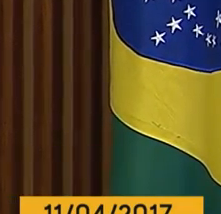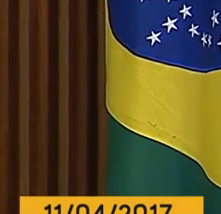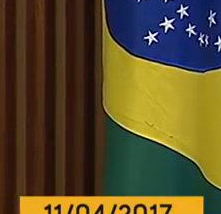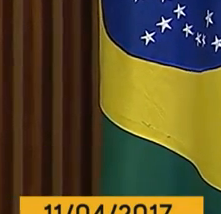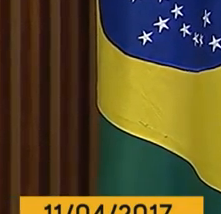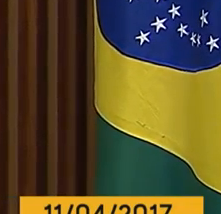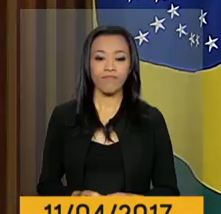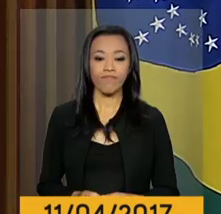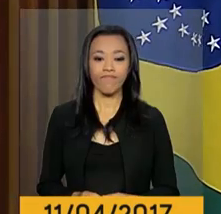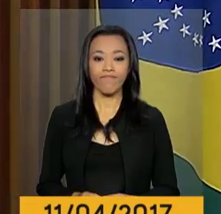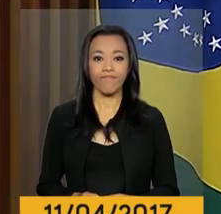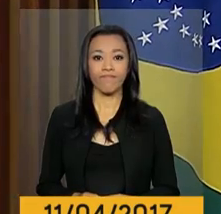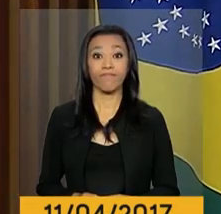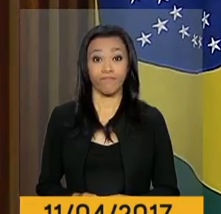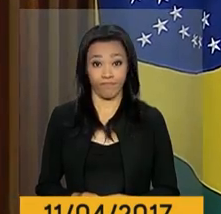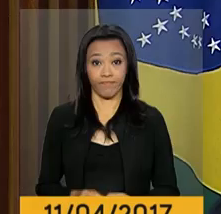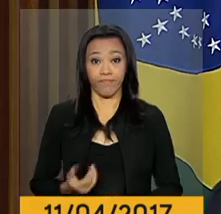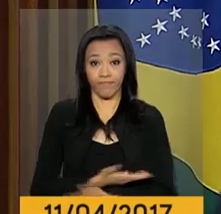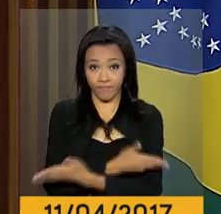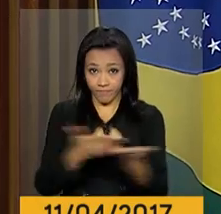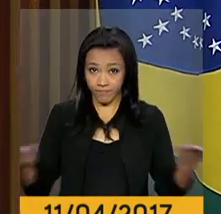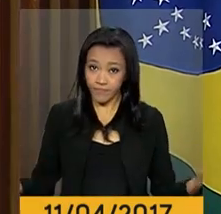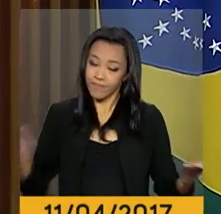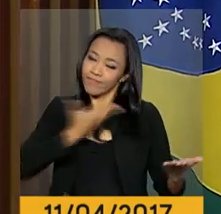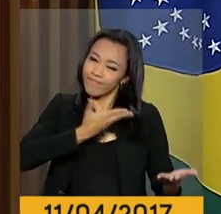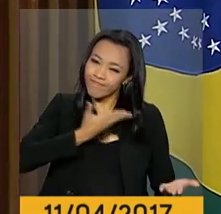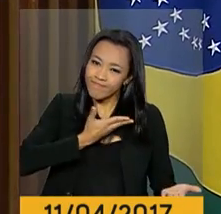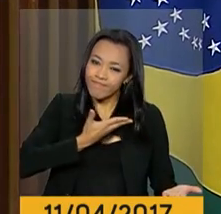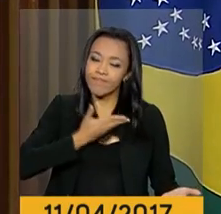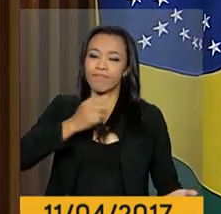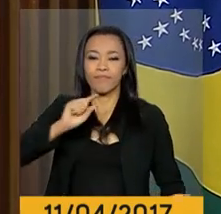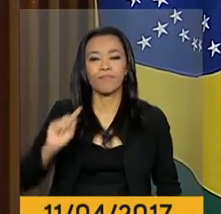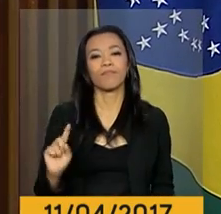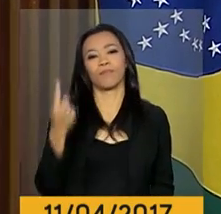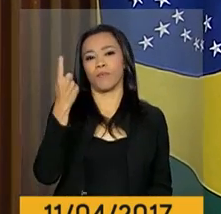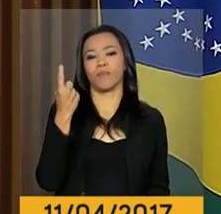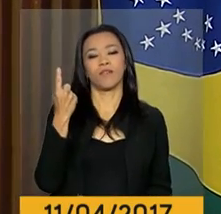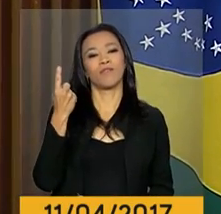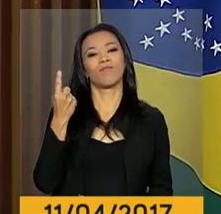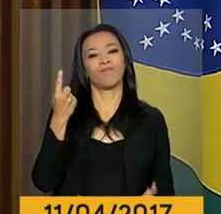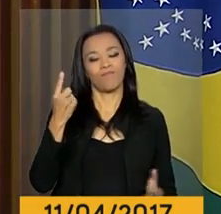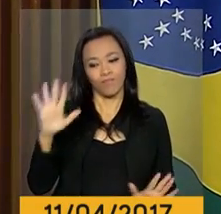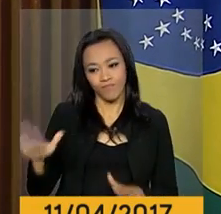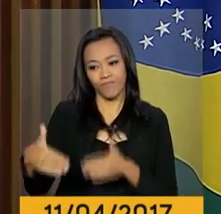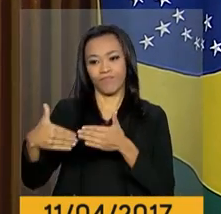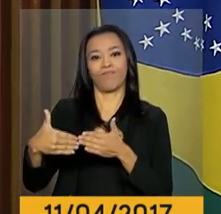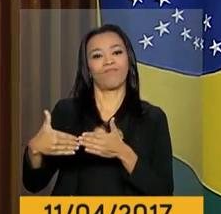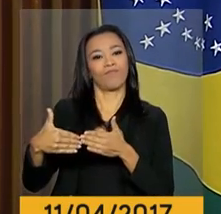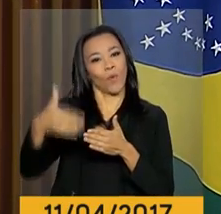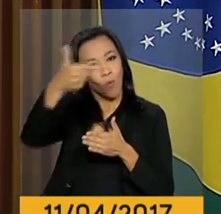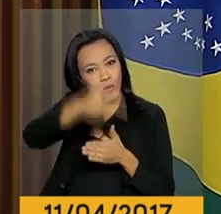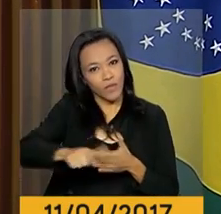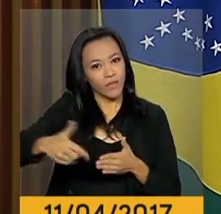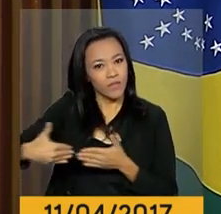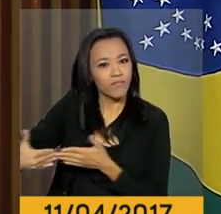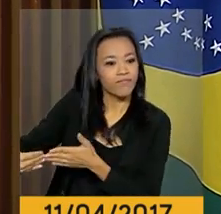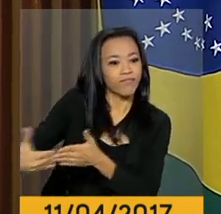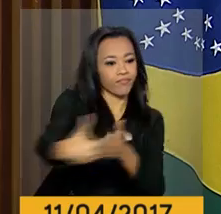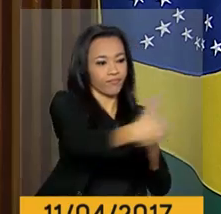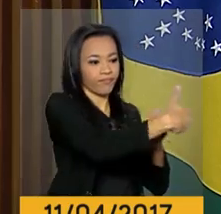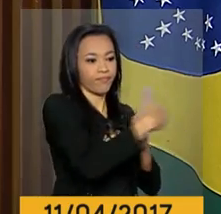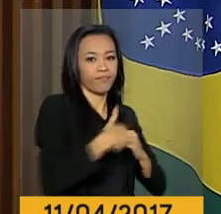bem meus amigos eu quero em primeiro lugar cumprimentá-los agora mais uma vez coletivamente